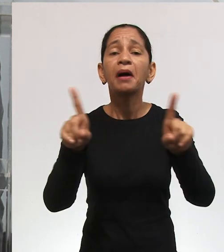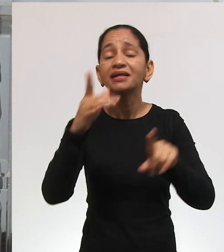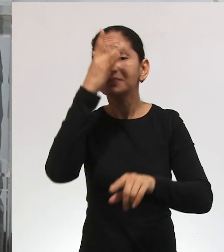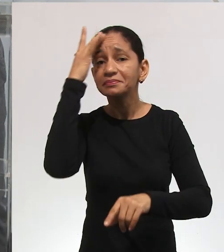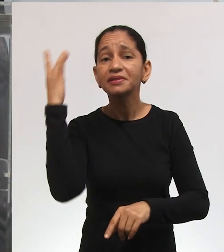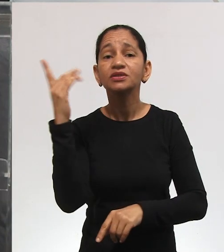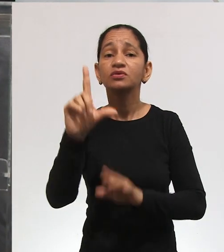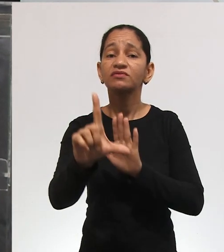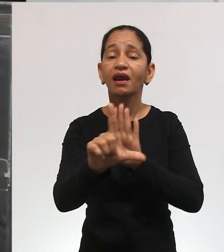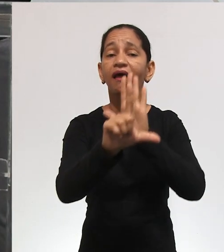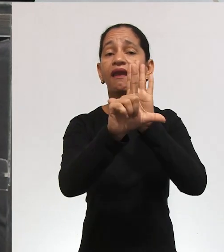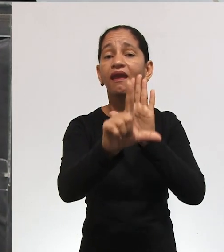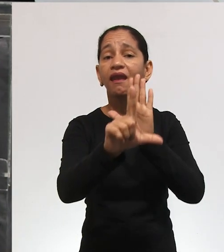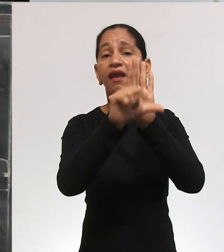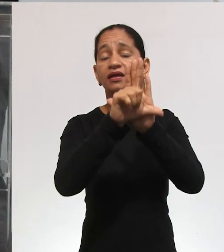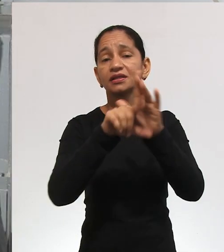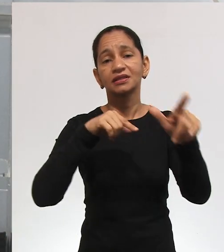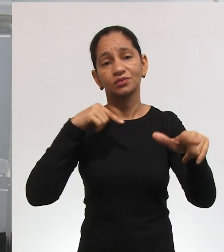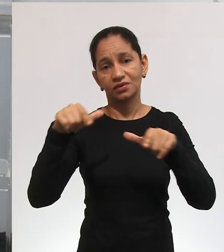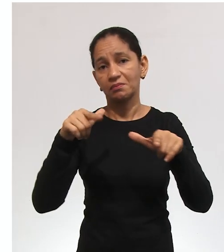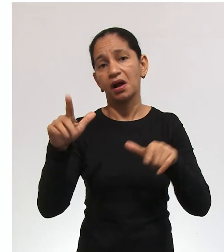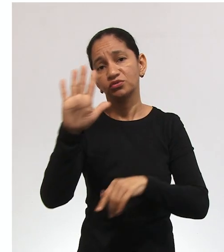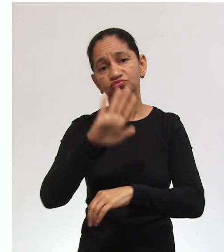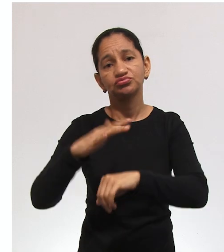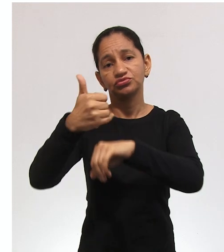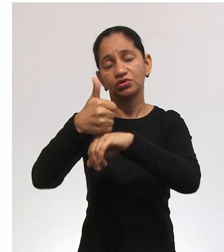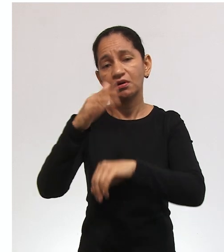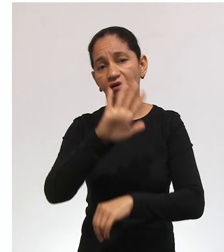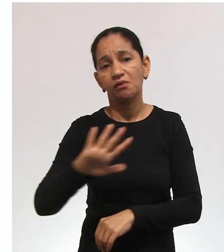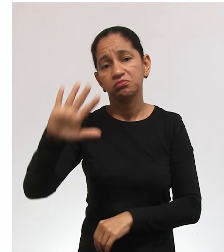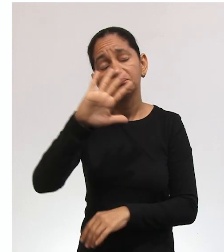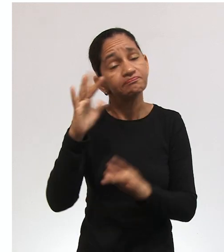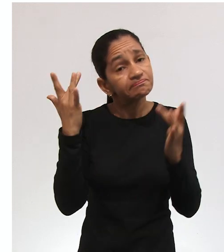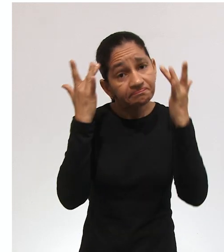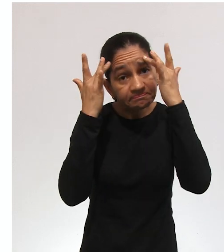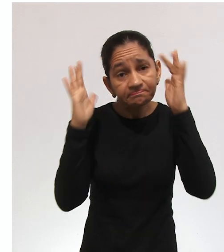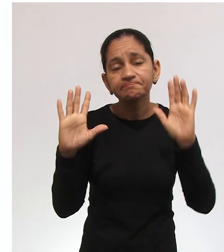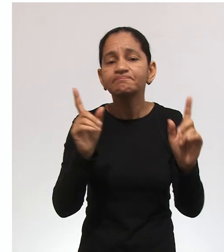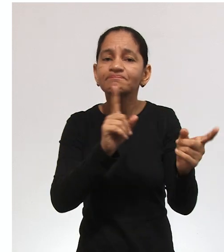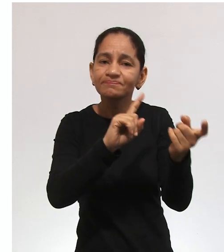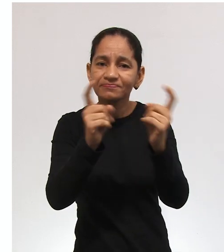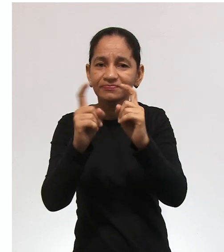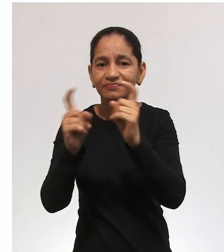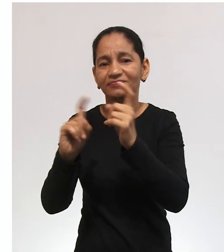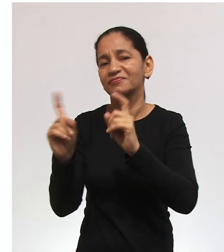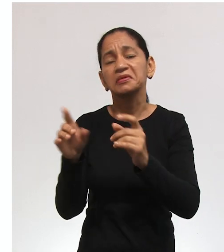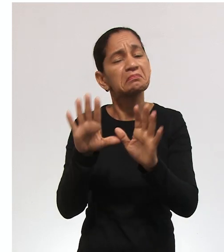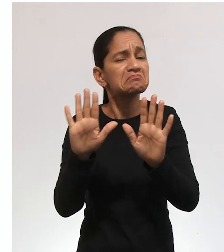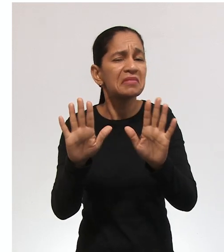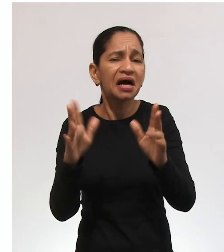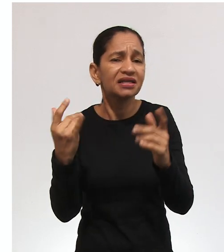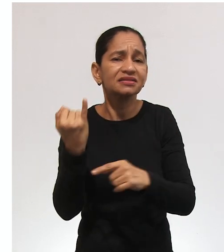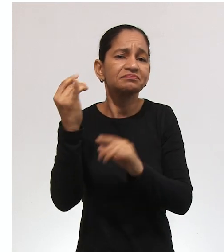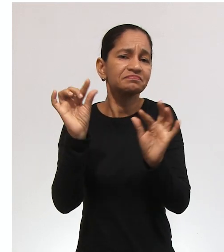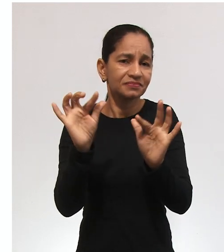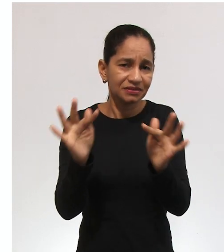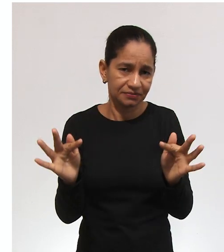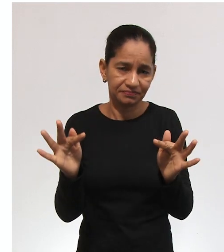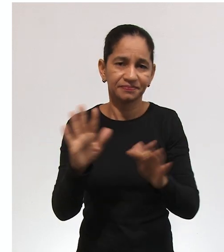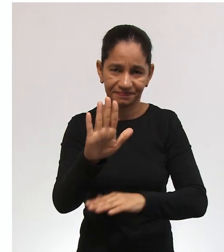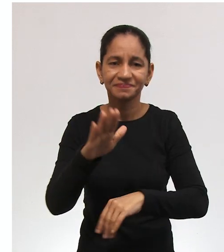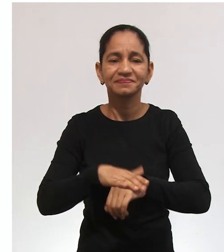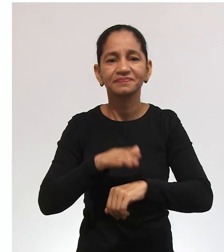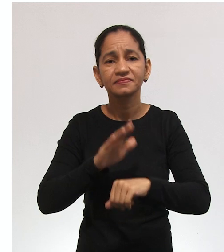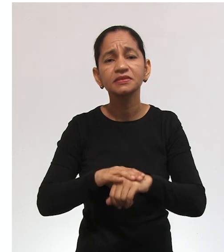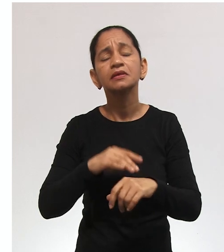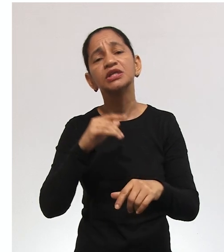exemplo, de legislação trabalhista, né? Mas essa é uma discussão não tão relevante. Podemos chamar